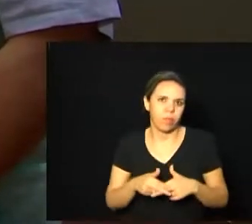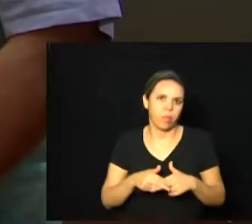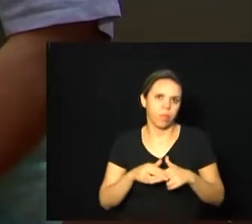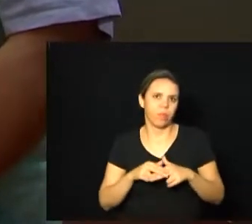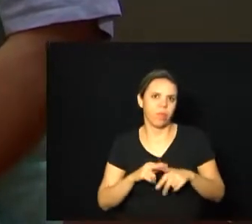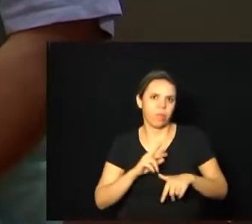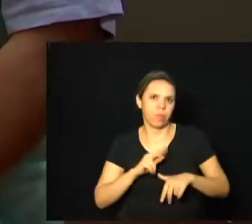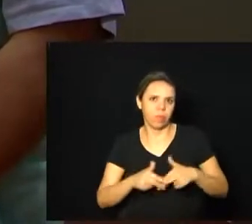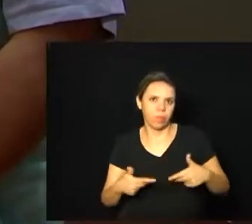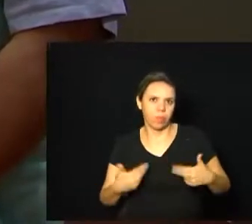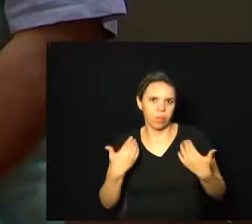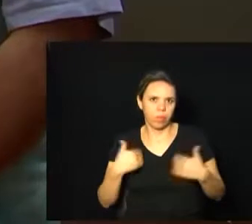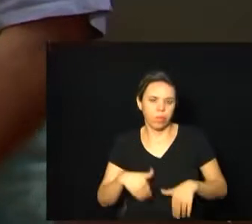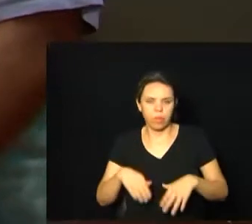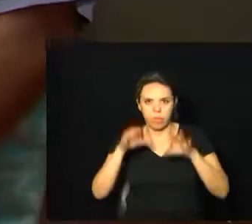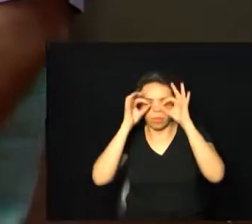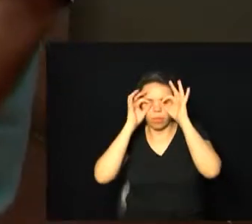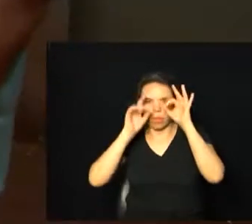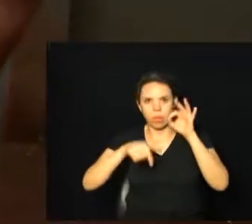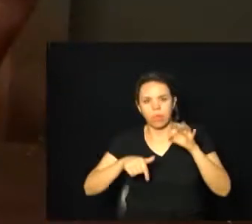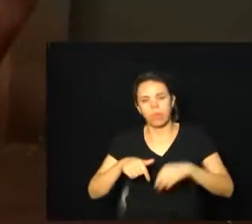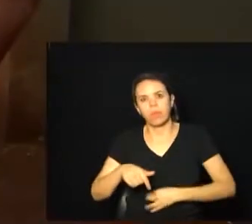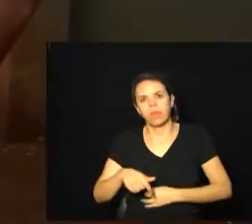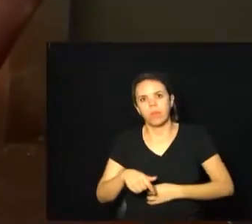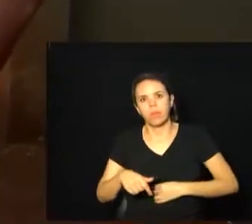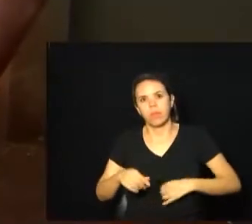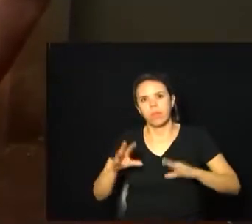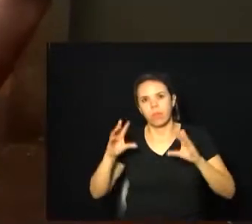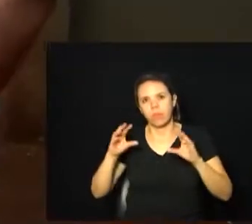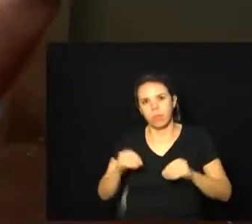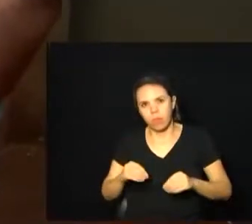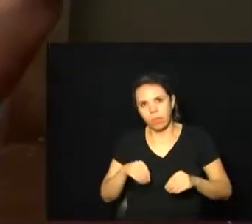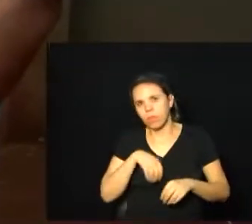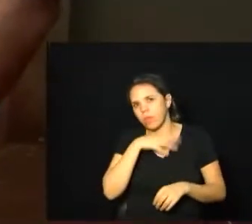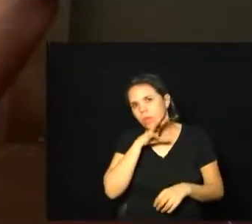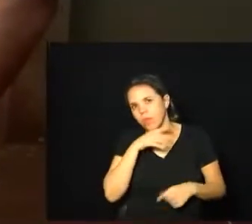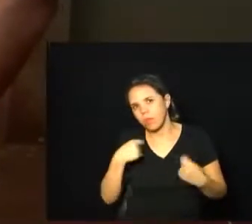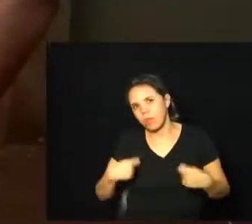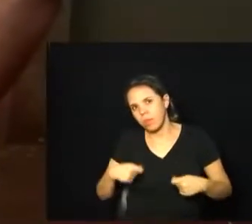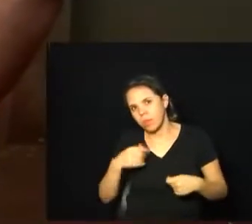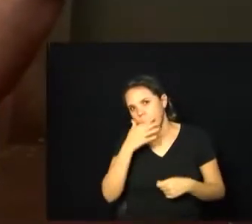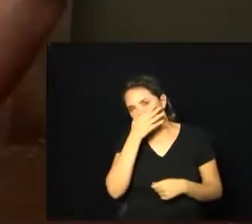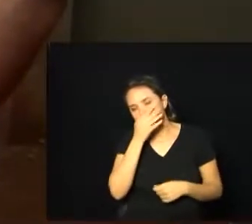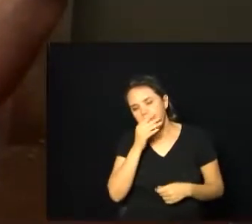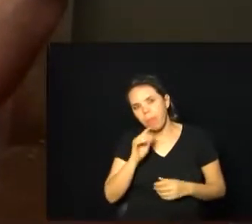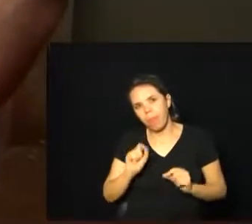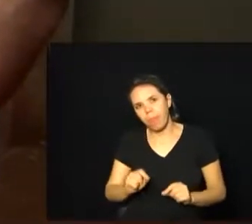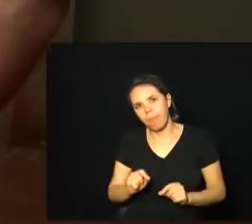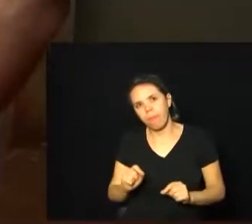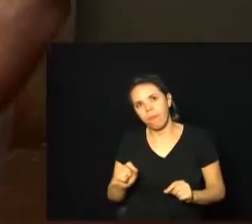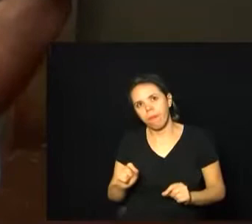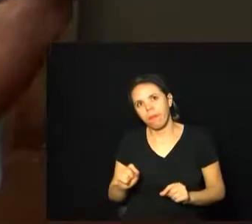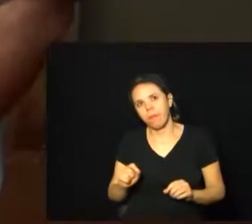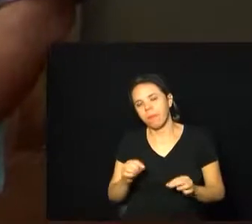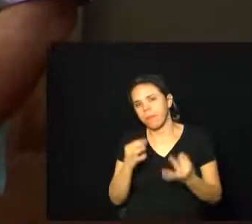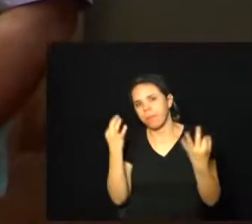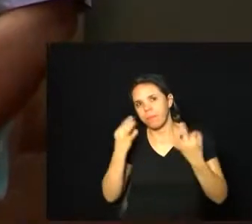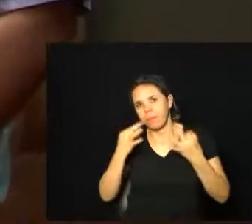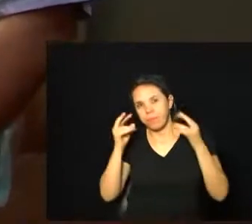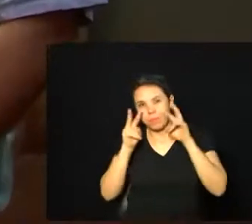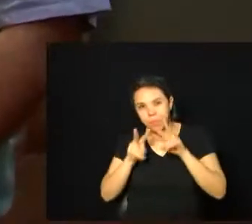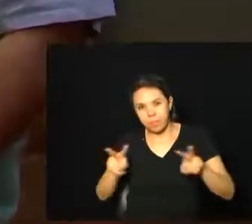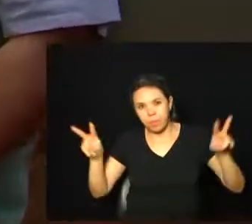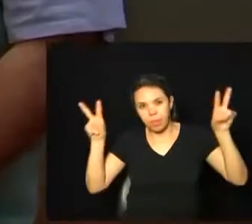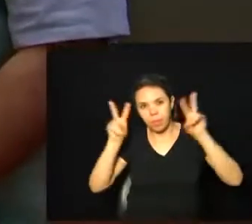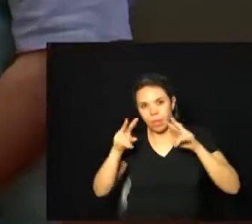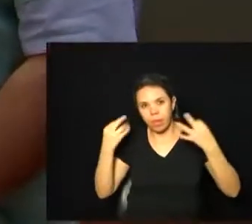biológica. No caso, uma coruja é um rapinante noturno, é um animal que precisa do voo perfeito, da visão